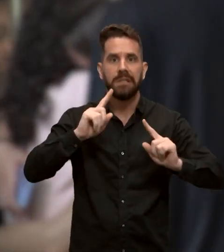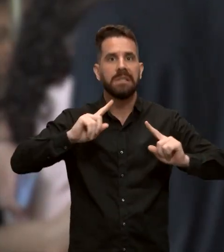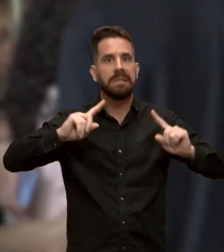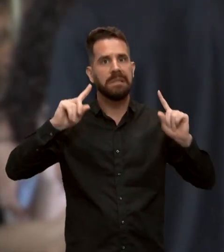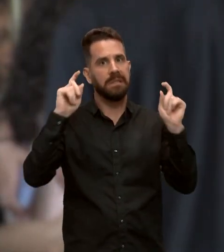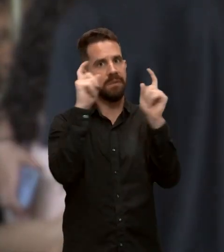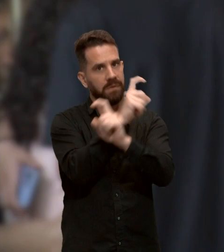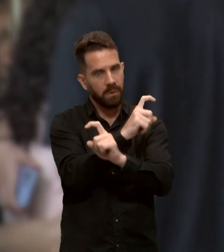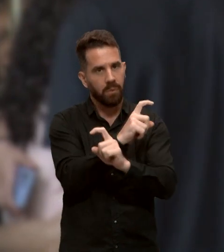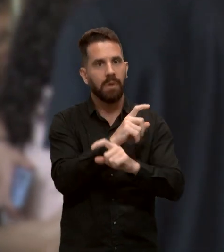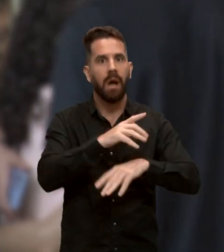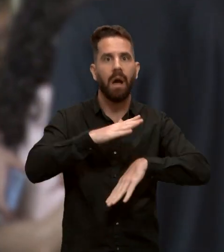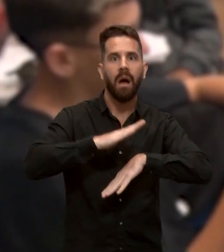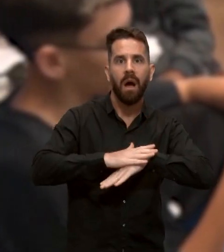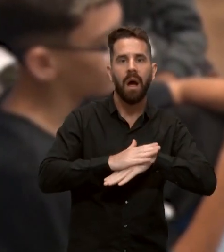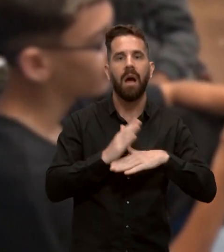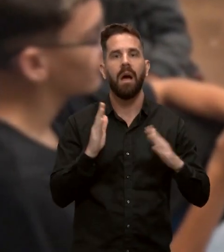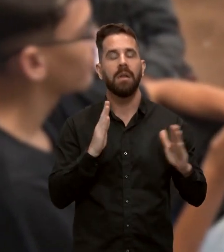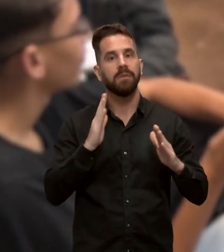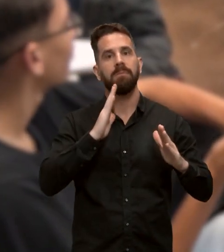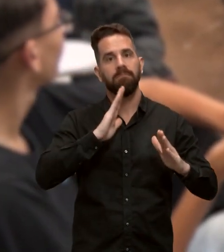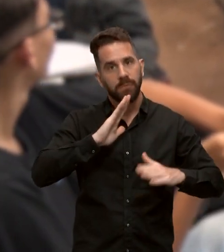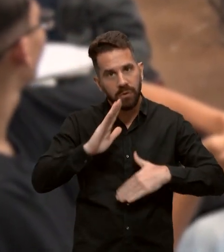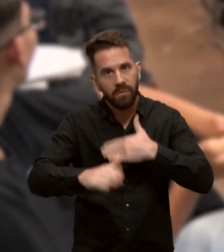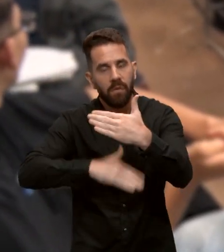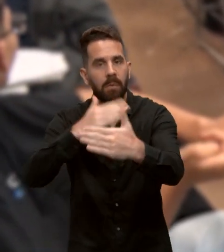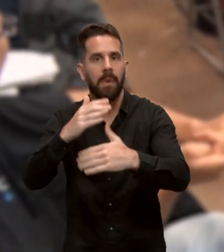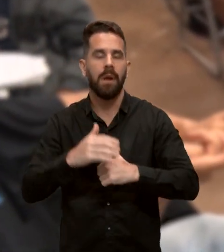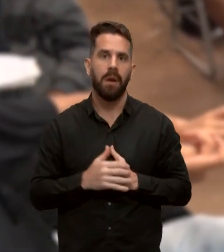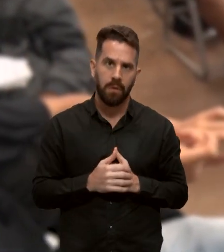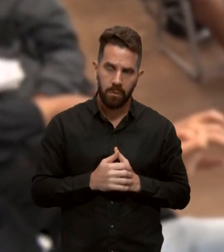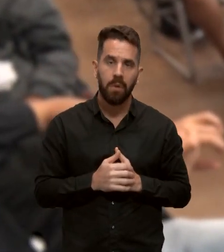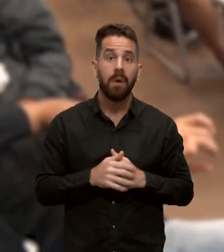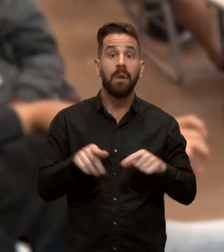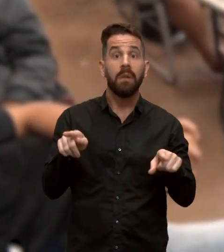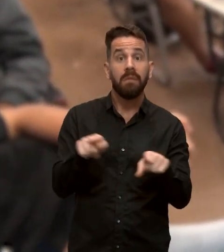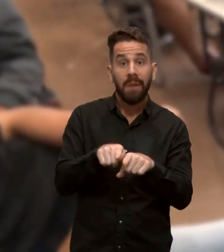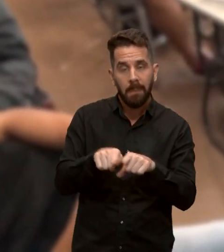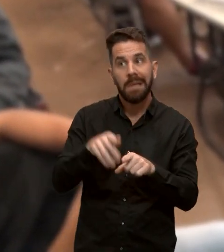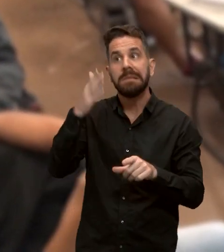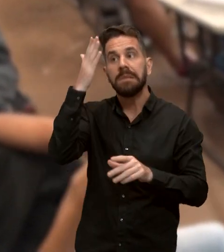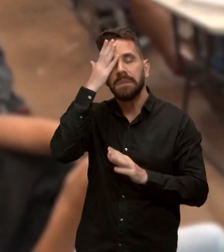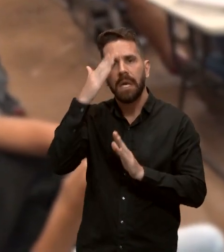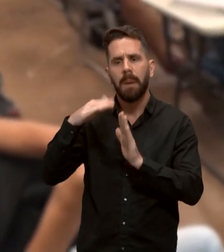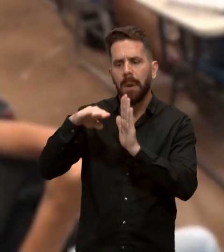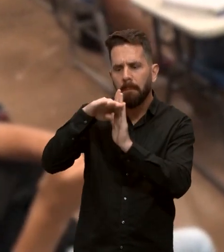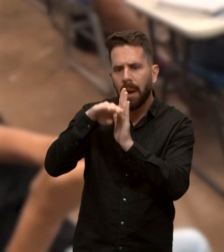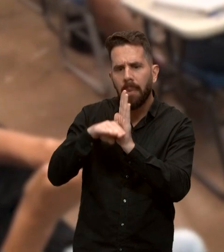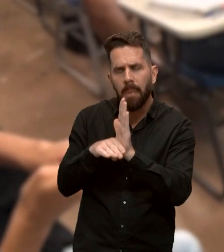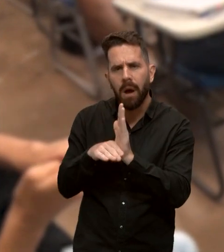de desenvolvimento, no processo de elaboração de parâmetros